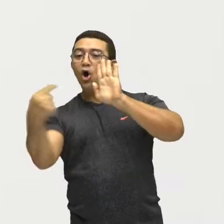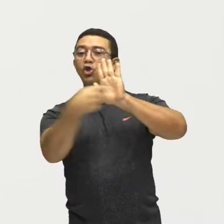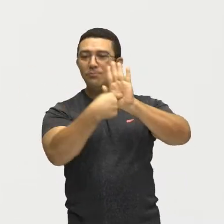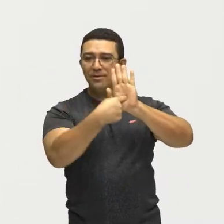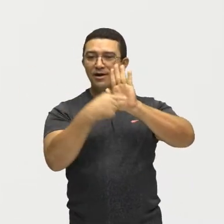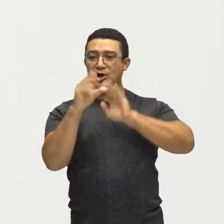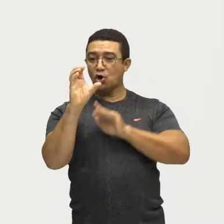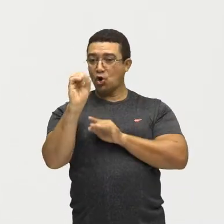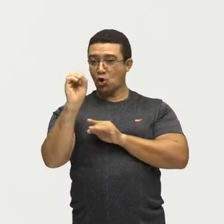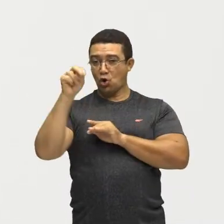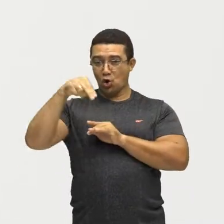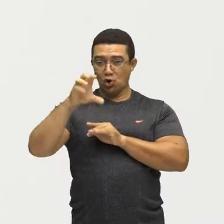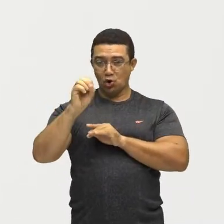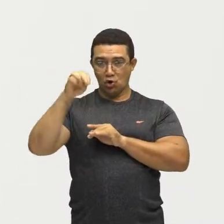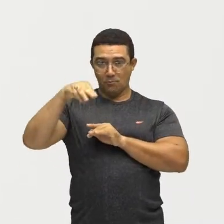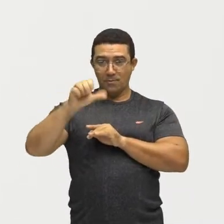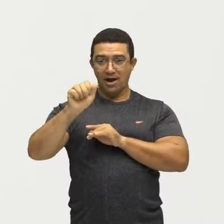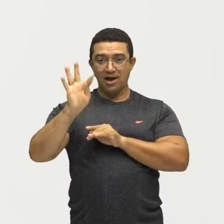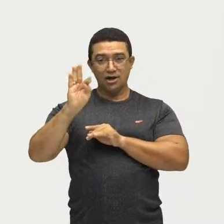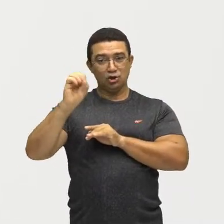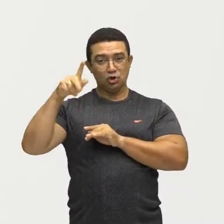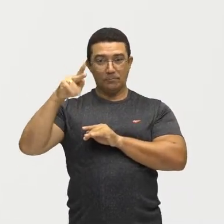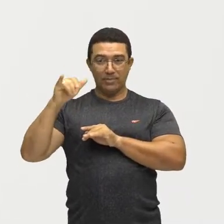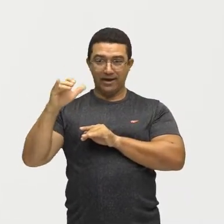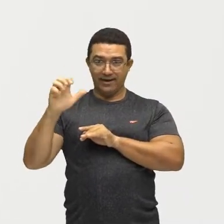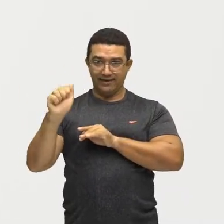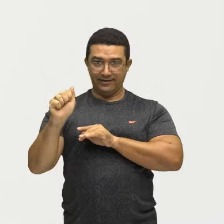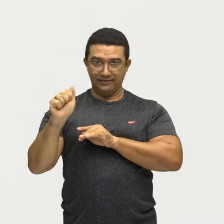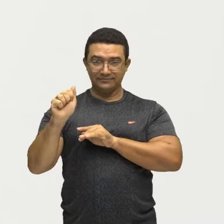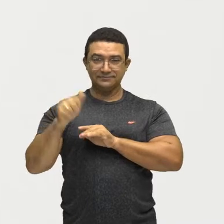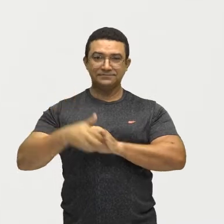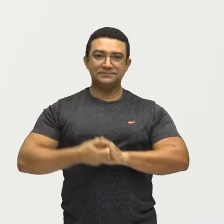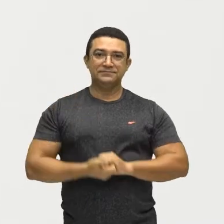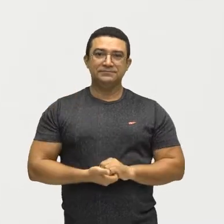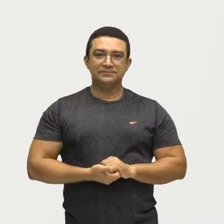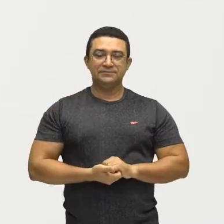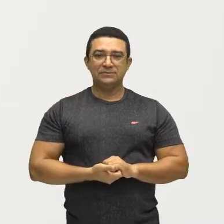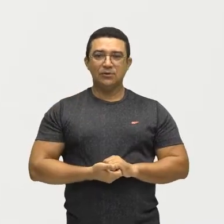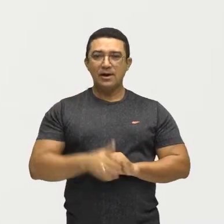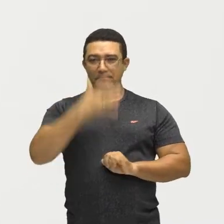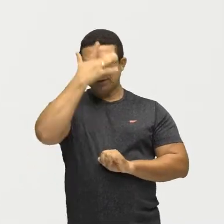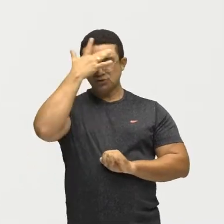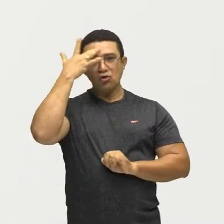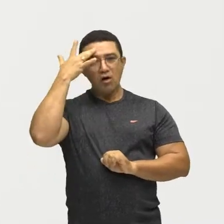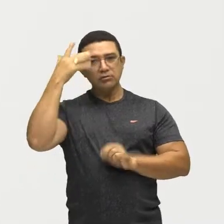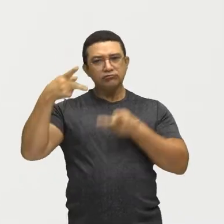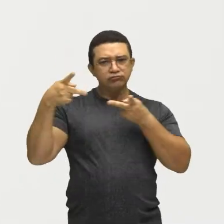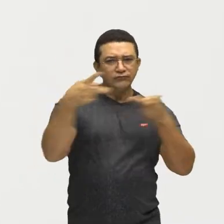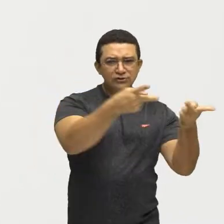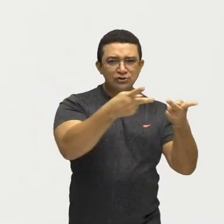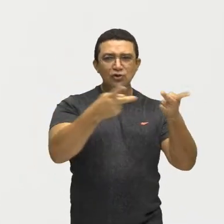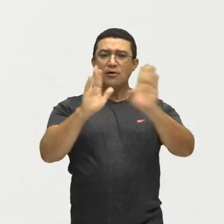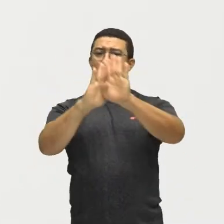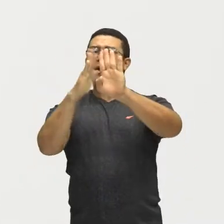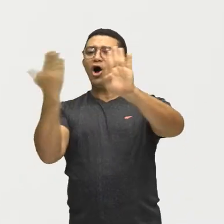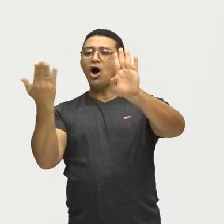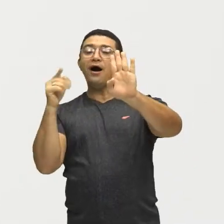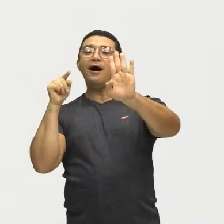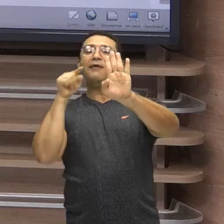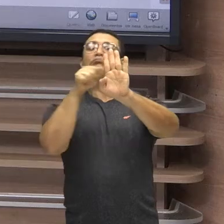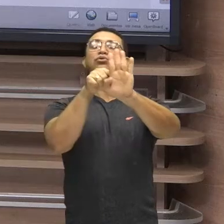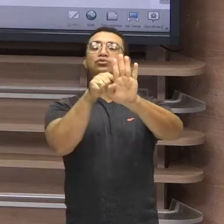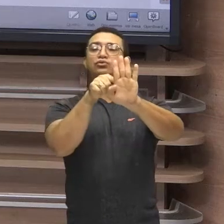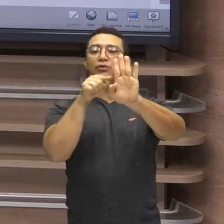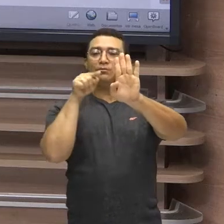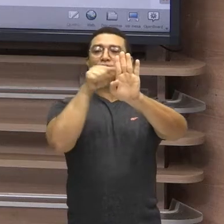esse som aqui, né? Quando ele toca, né, está tocando, faz ding-dong, ding-dong. Então, esse som,